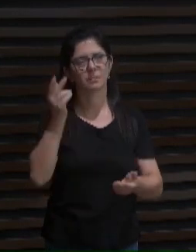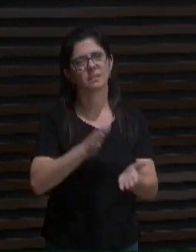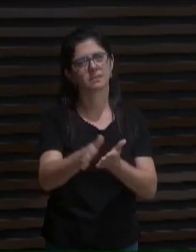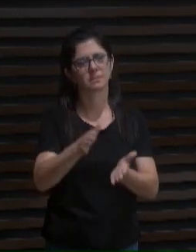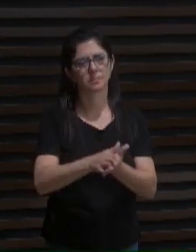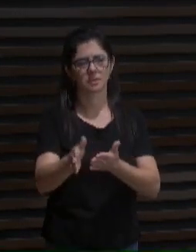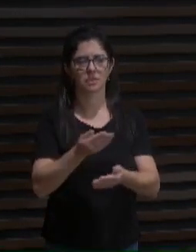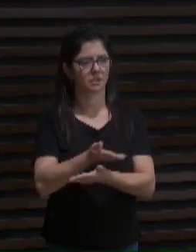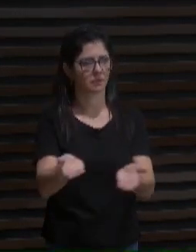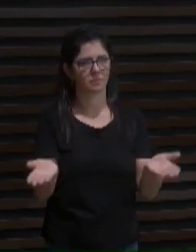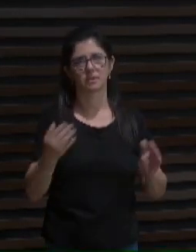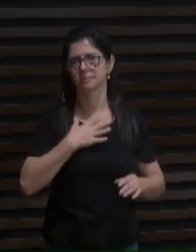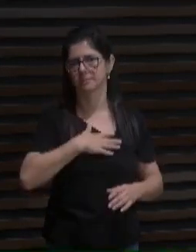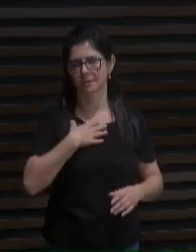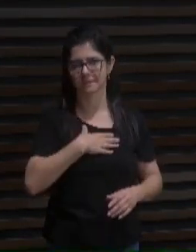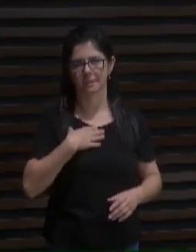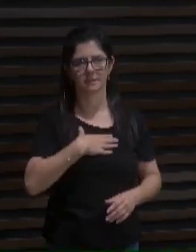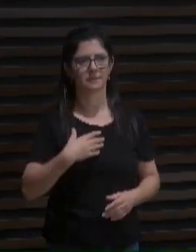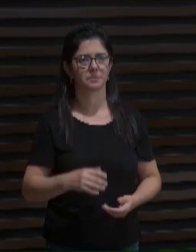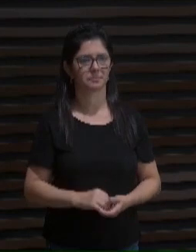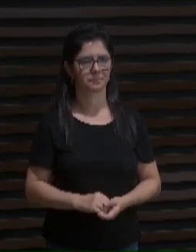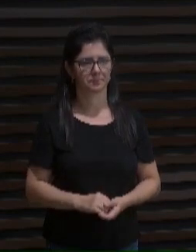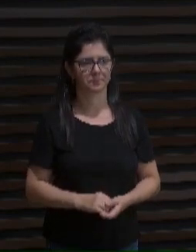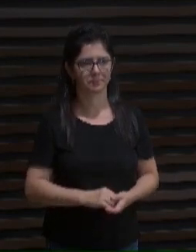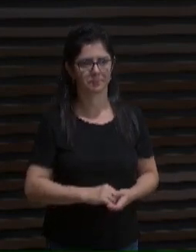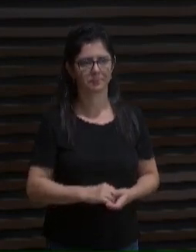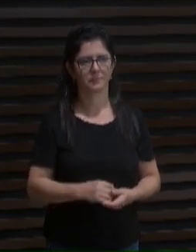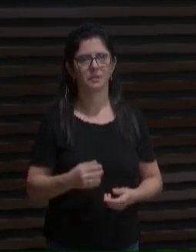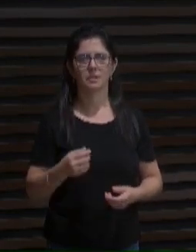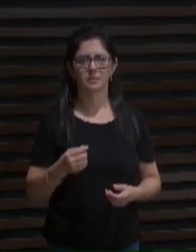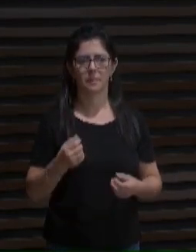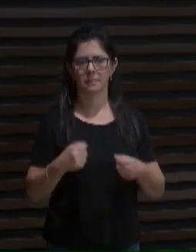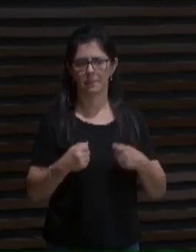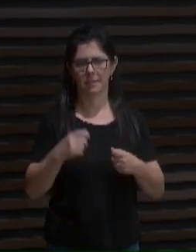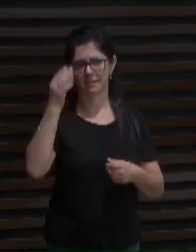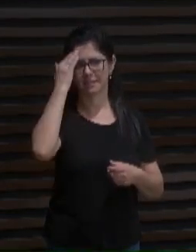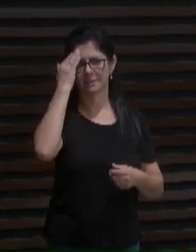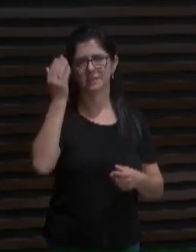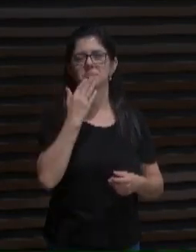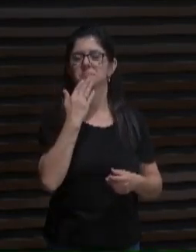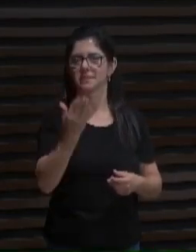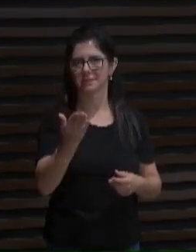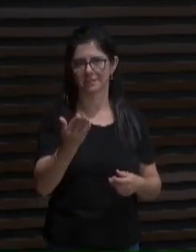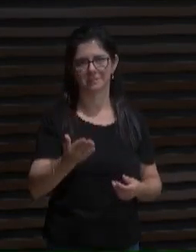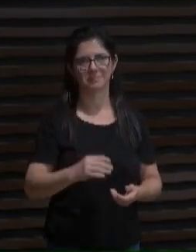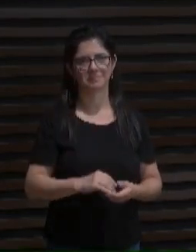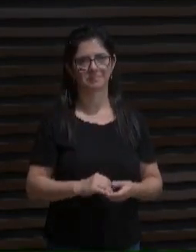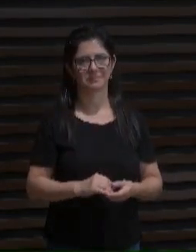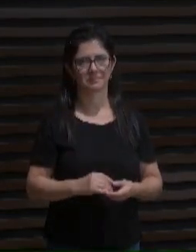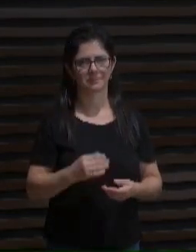em vossos prazeres. Olha aí como é que a gente tem que saber pedir. Mas a Bíblia diz que pedir,